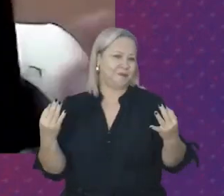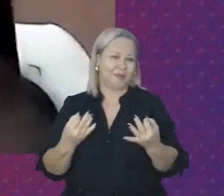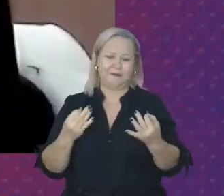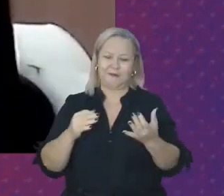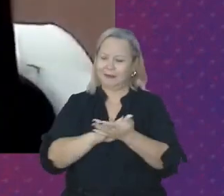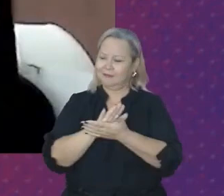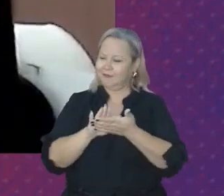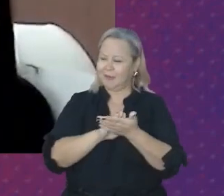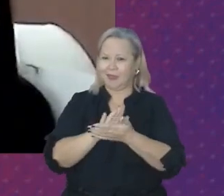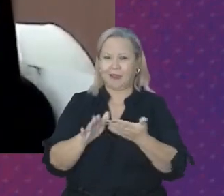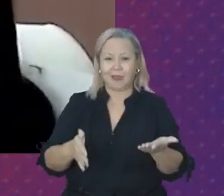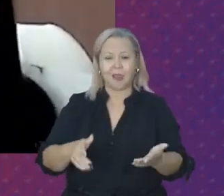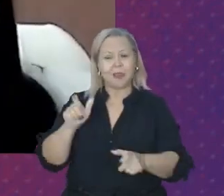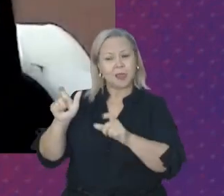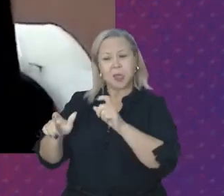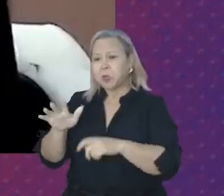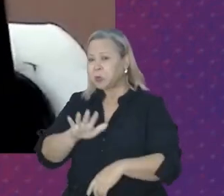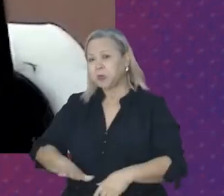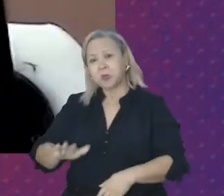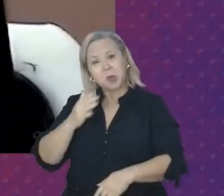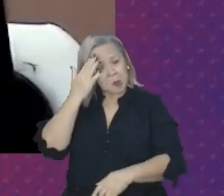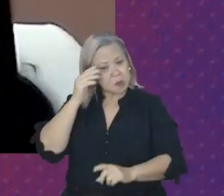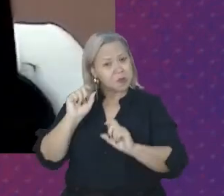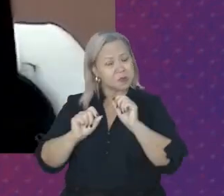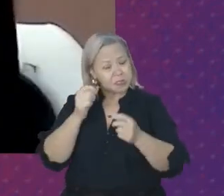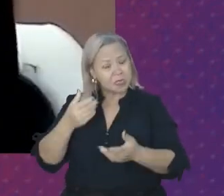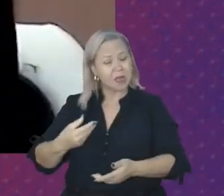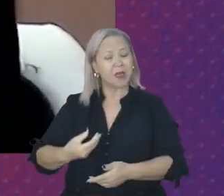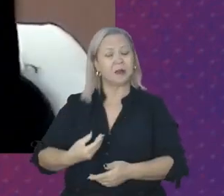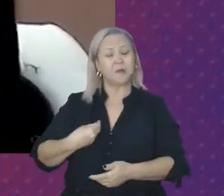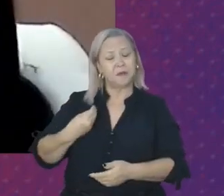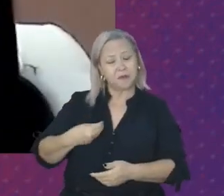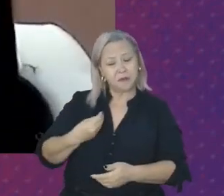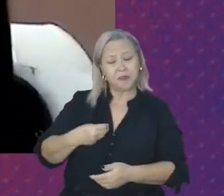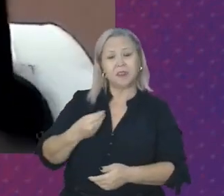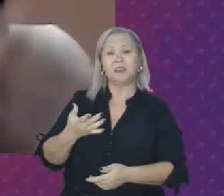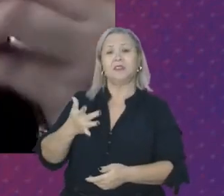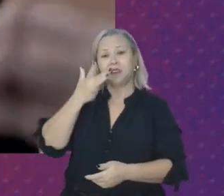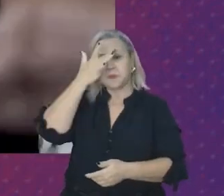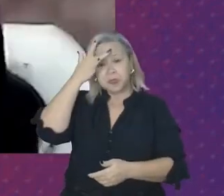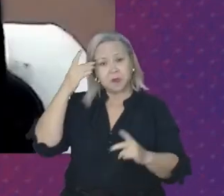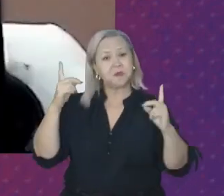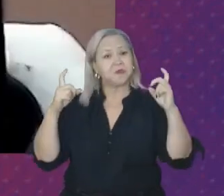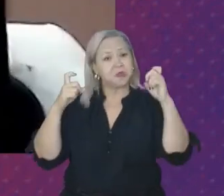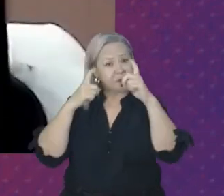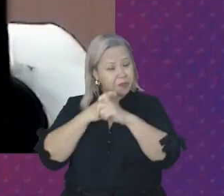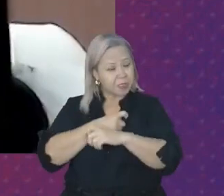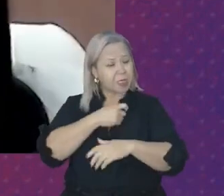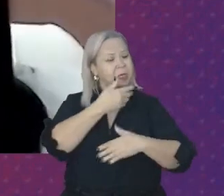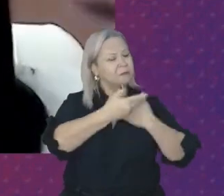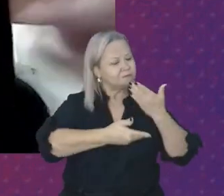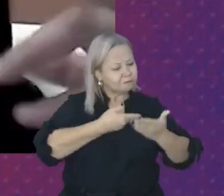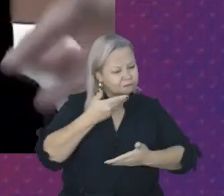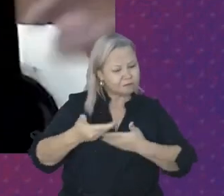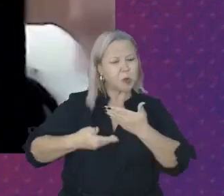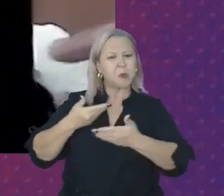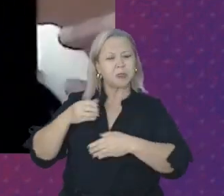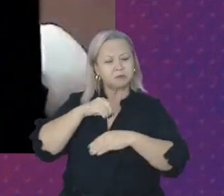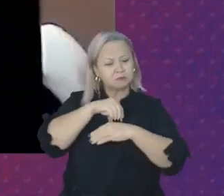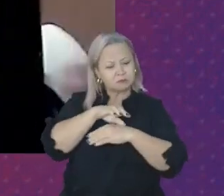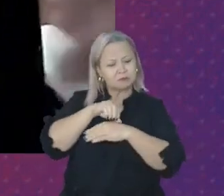não têm vidas perfeitas. Então, partilhe com os eleitores todo o seu processo de